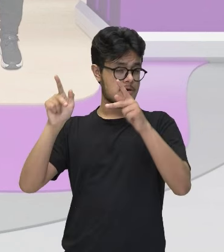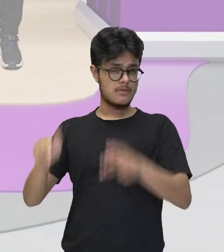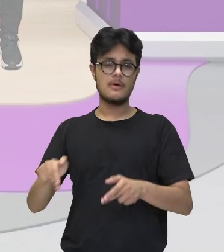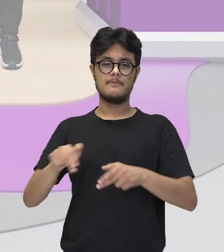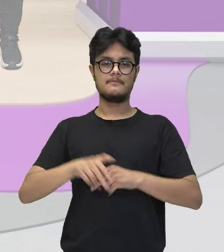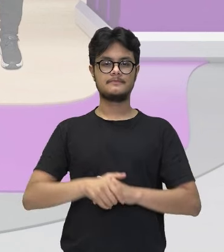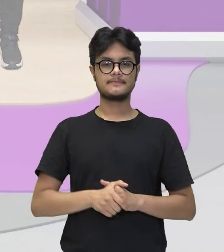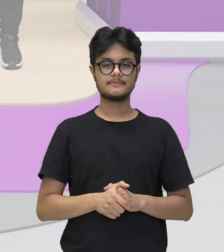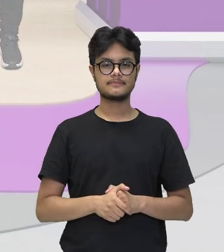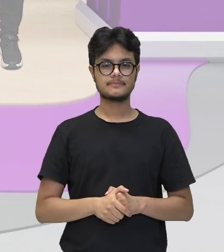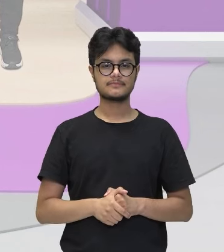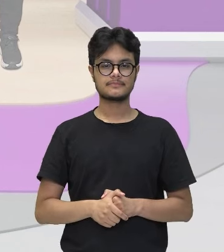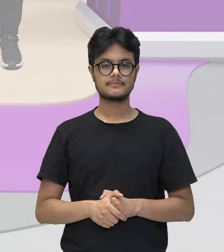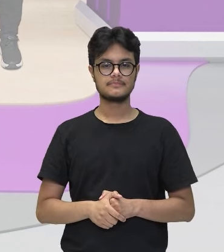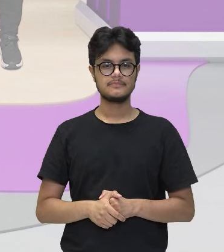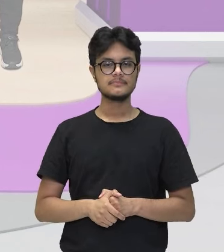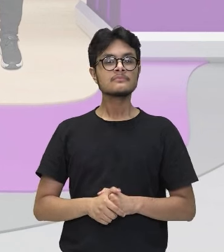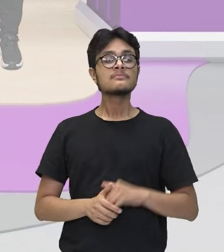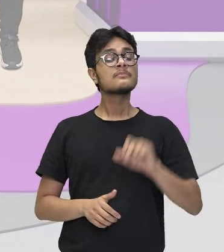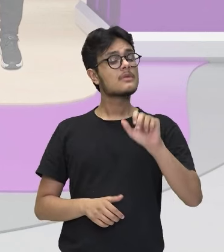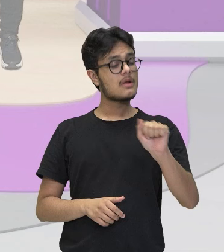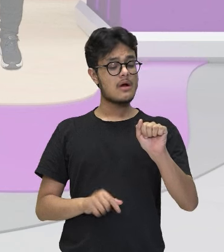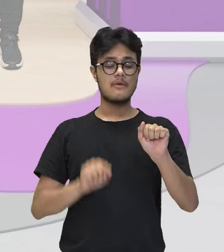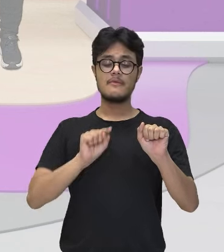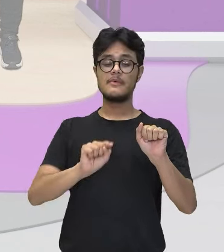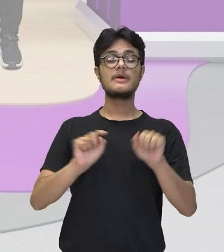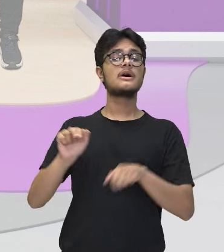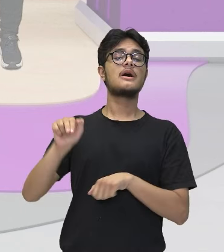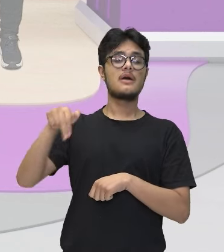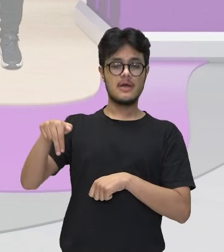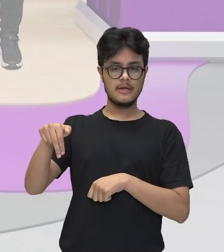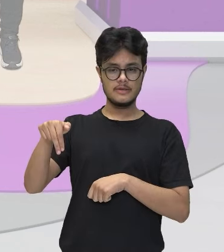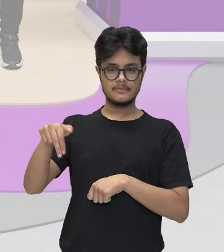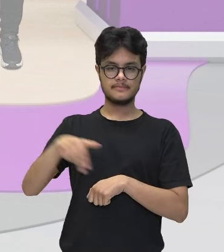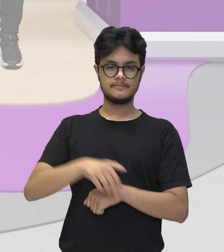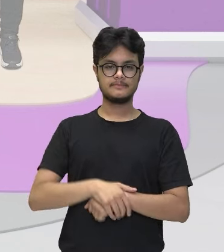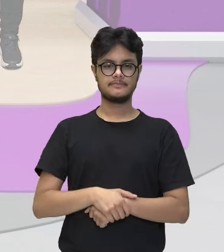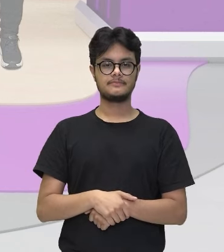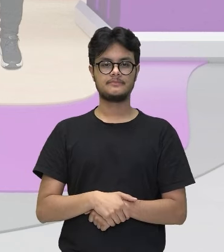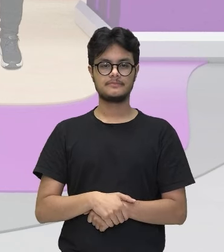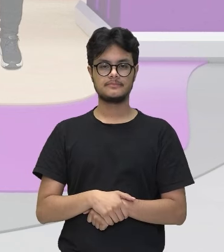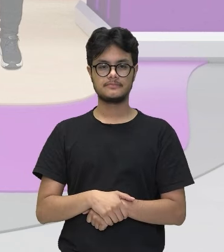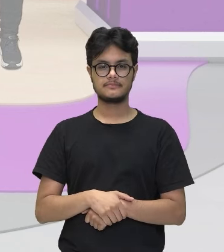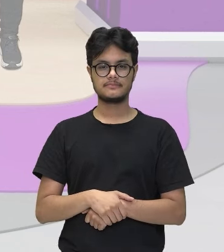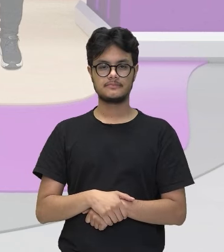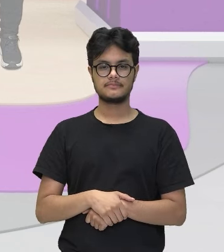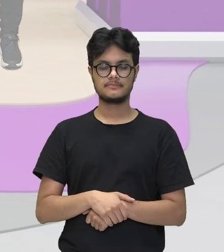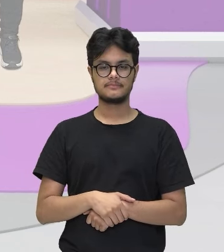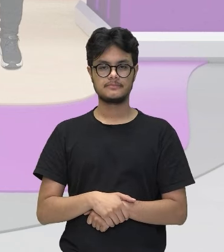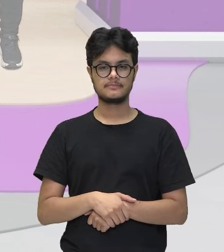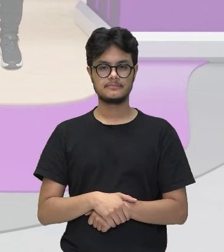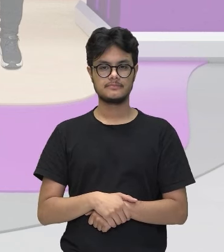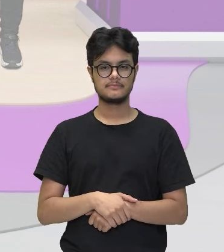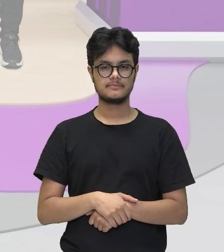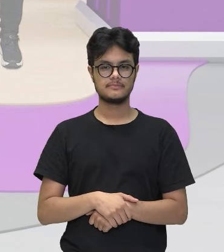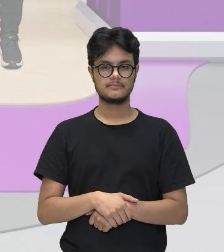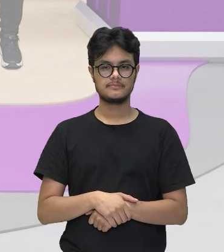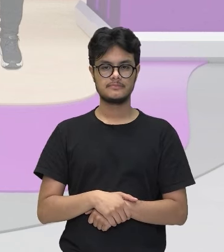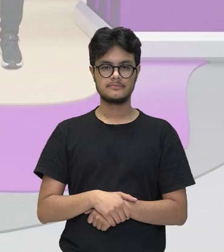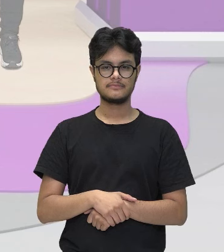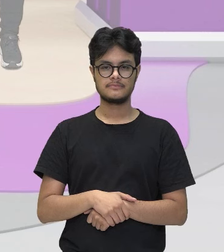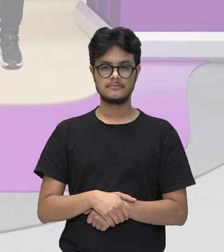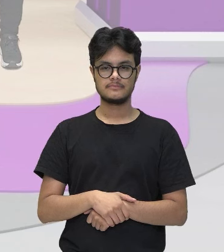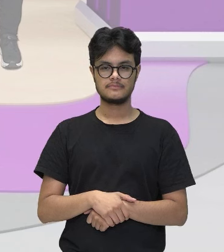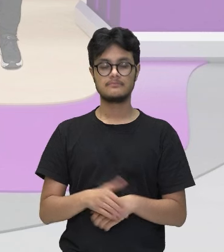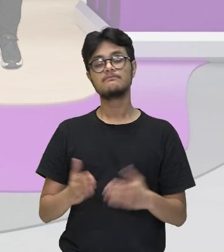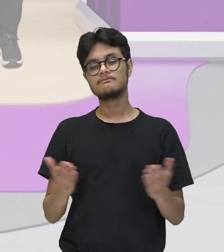da hipotenusa todinha, multiplicada pela projeção desse cateto na hipotenusa, que é esse ladinho verde, né?